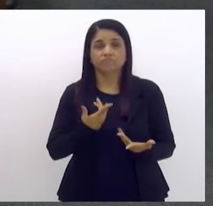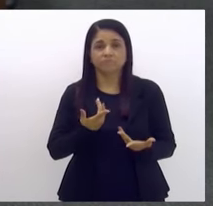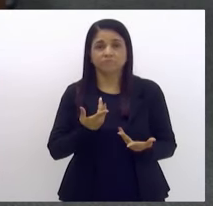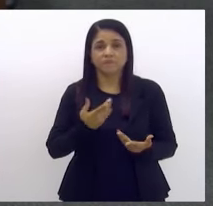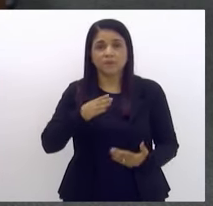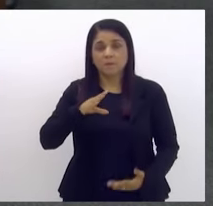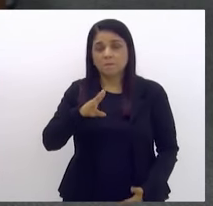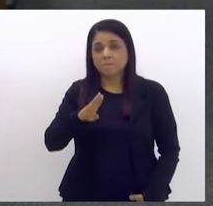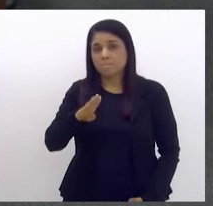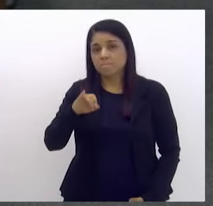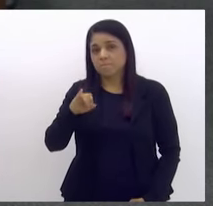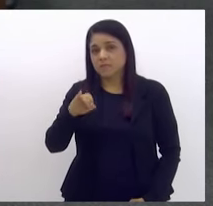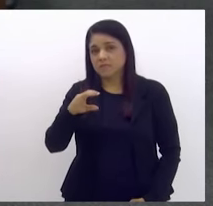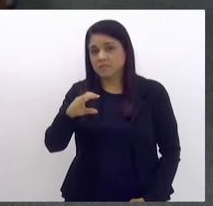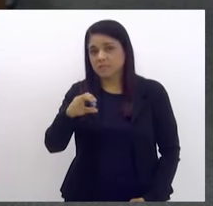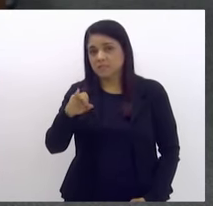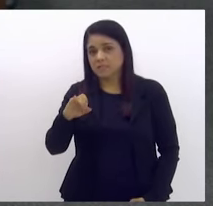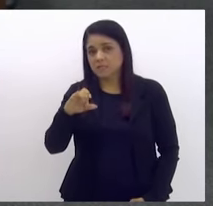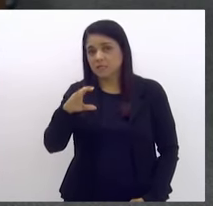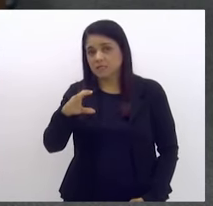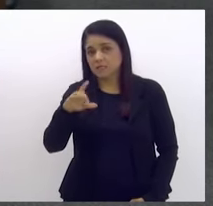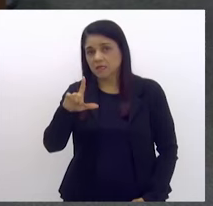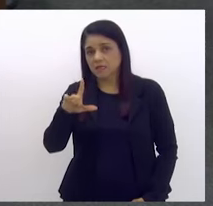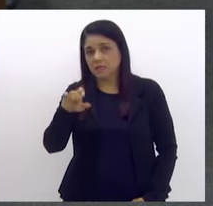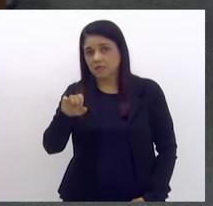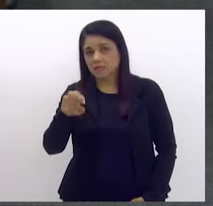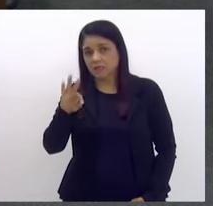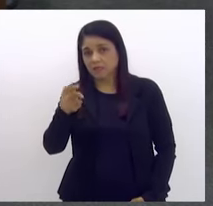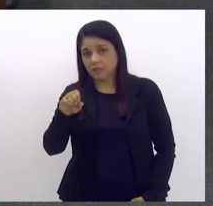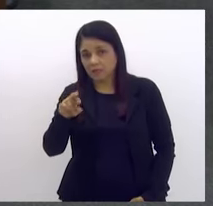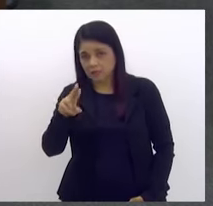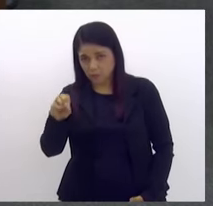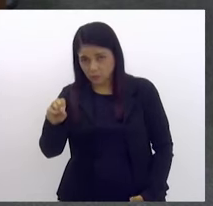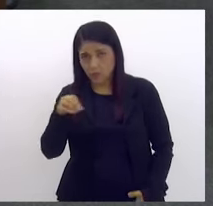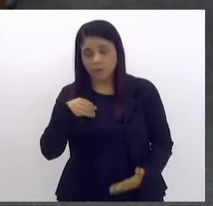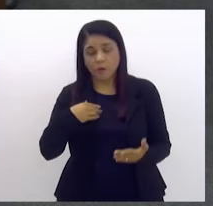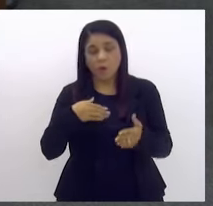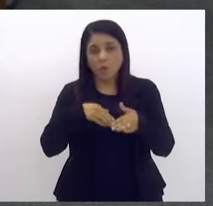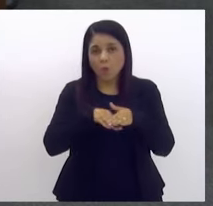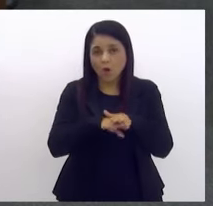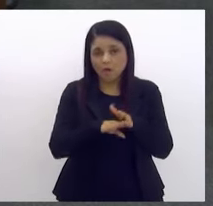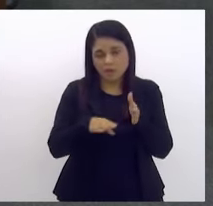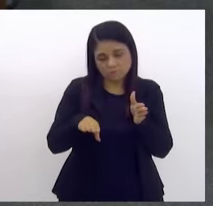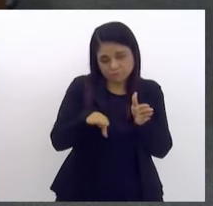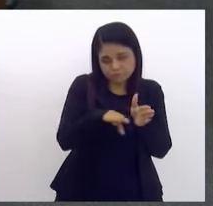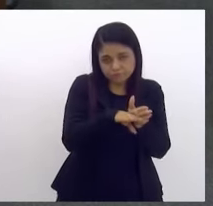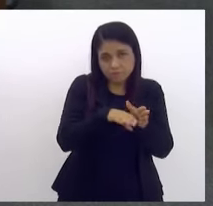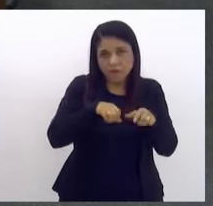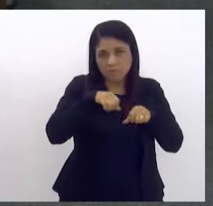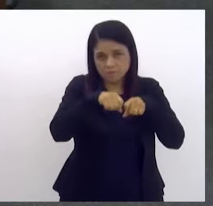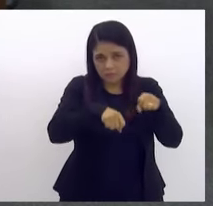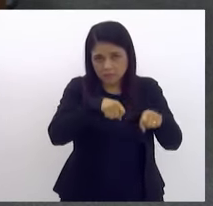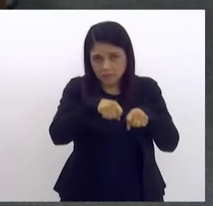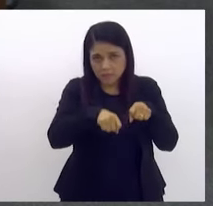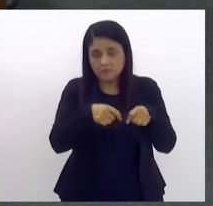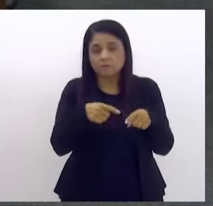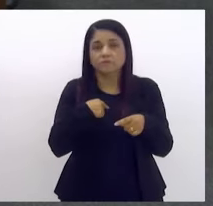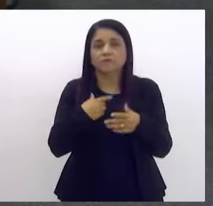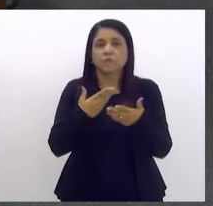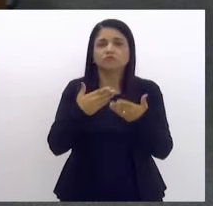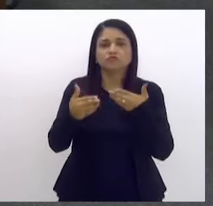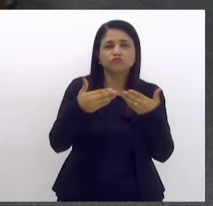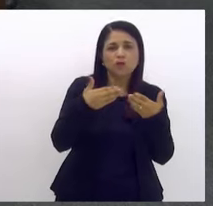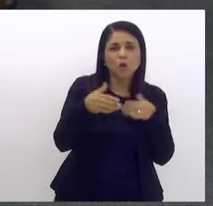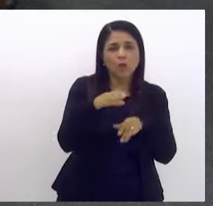que permita a bicicleta estar na cidade é o mínimo. E aí, a gente mesmo emendou e vai dialogar com a CCJ